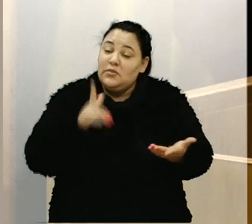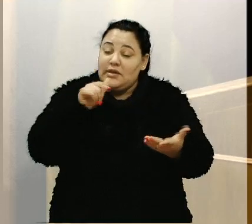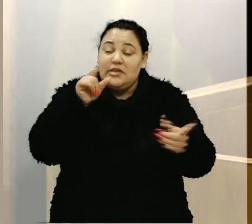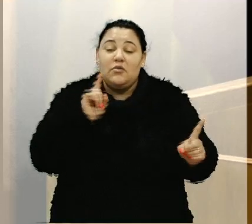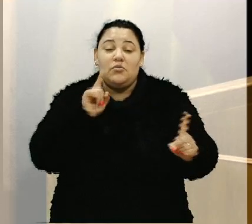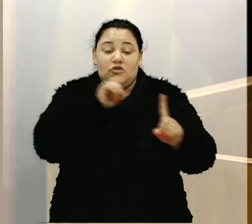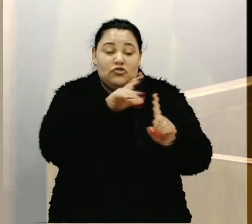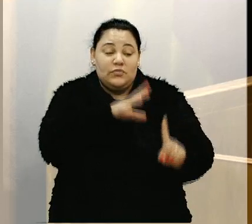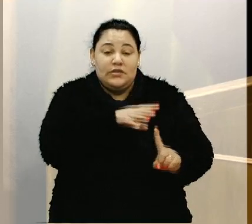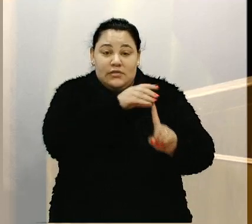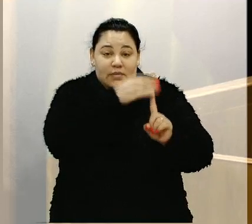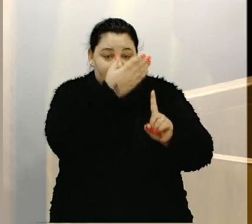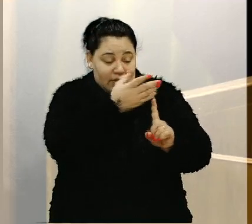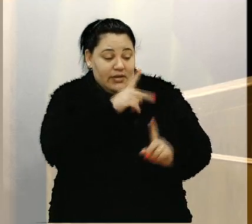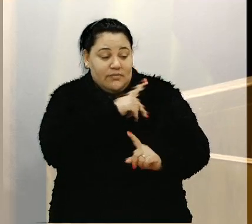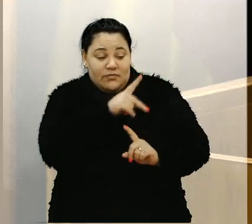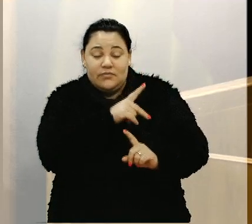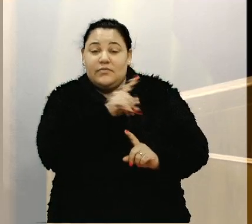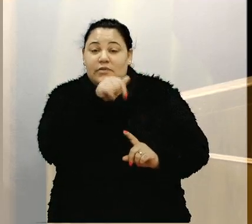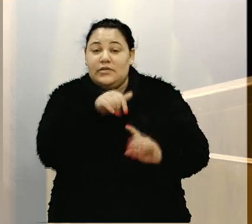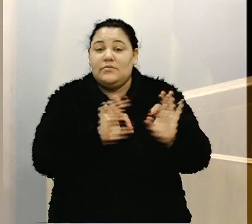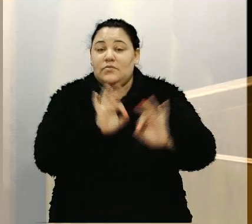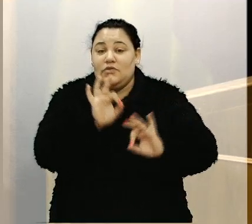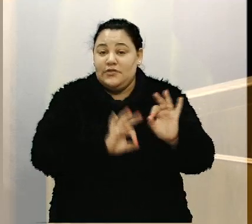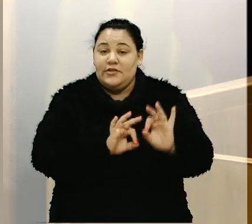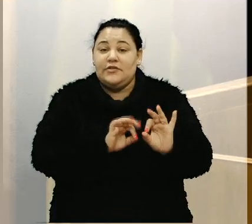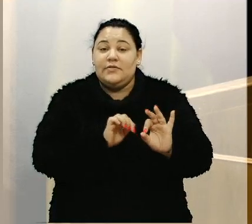objetivo, senhora presidente, desse projeto de lei